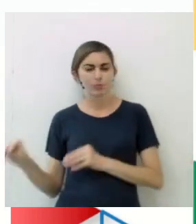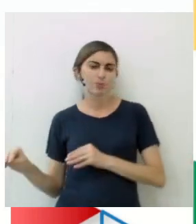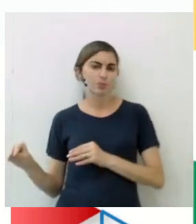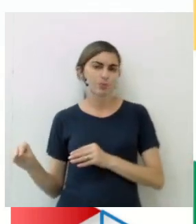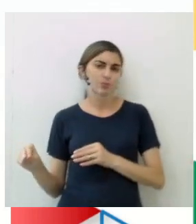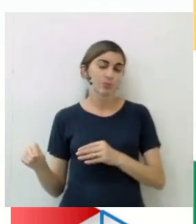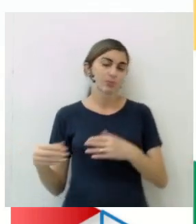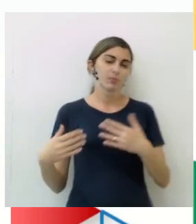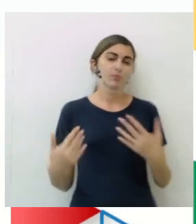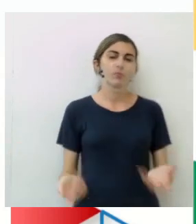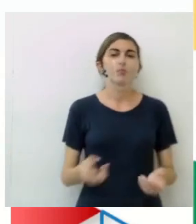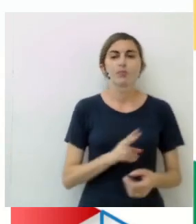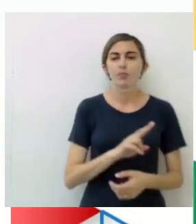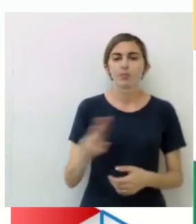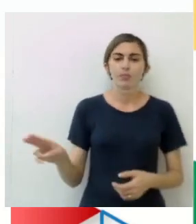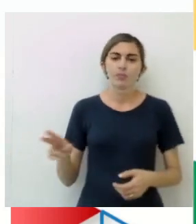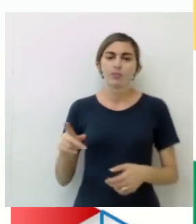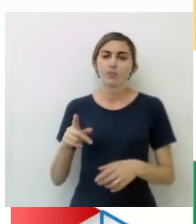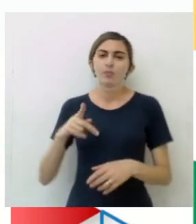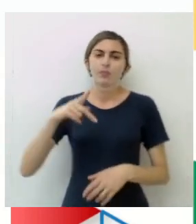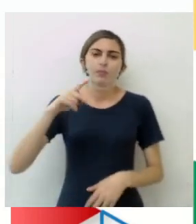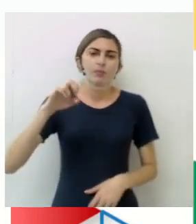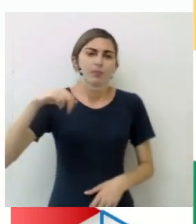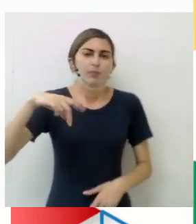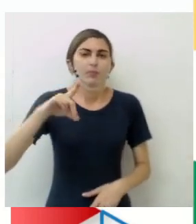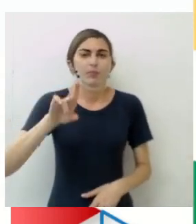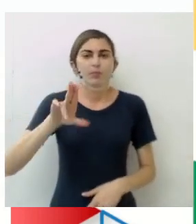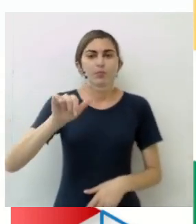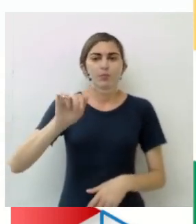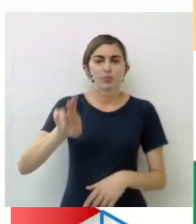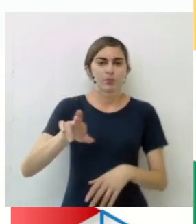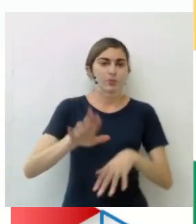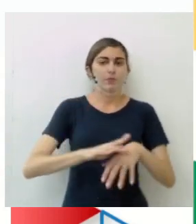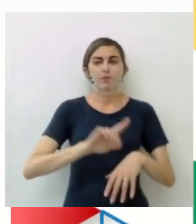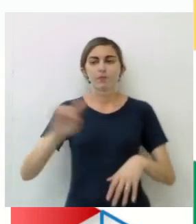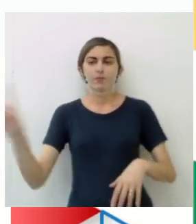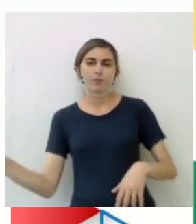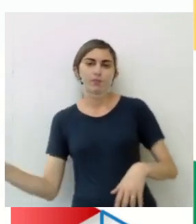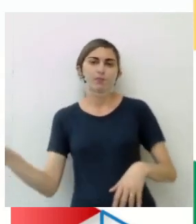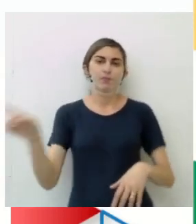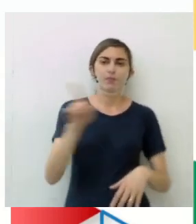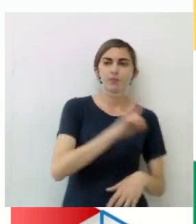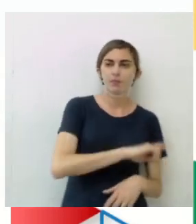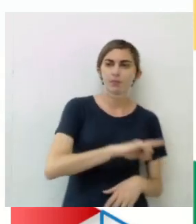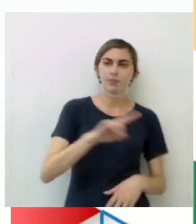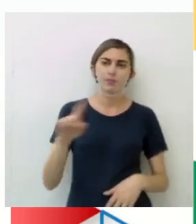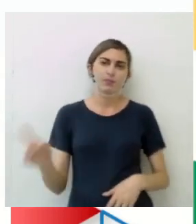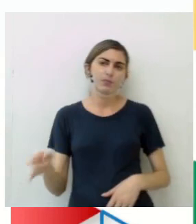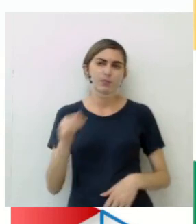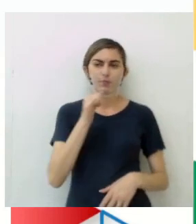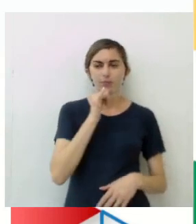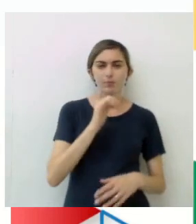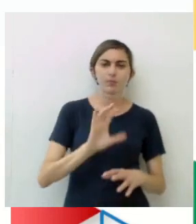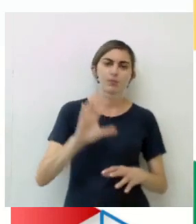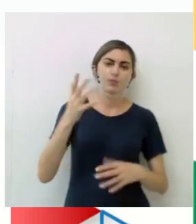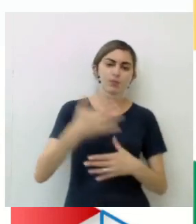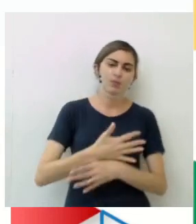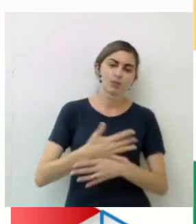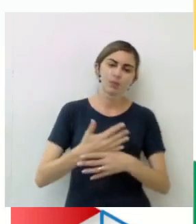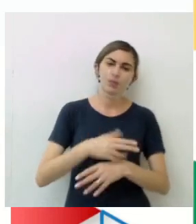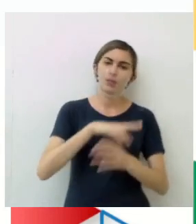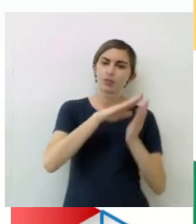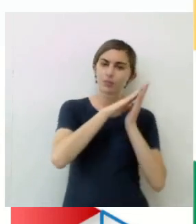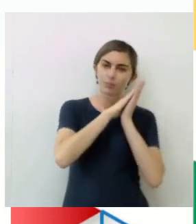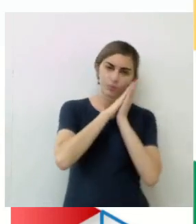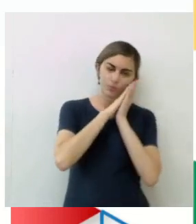Essa migração chamada pendular, porque vai e volta. E daí ocasiona, por exemplo, as cidades dormitórios,